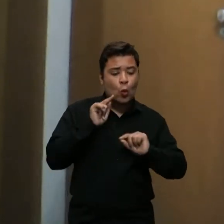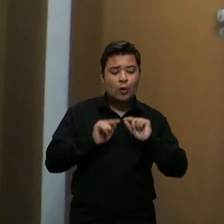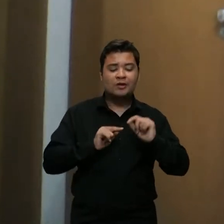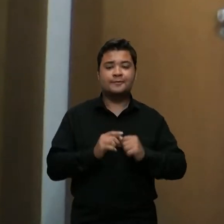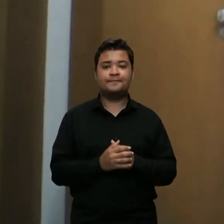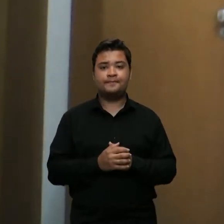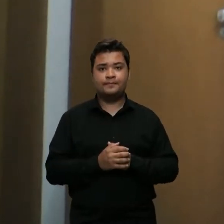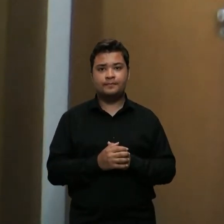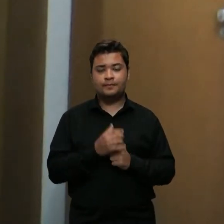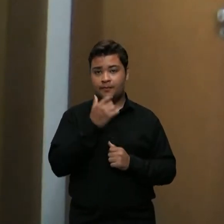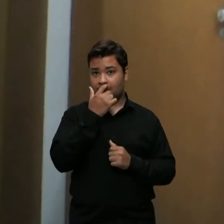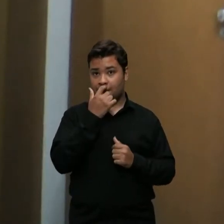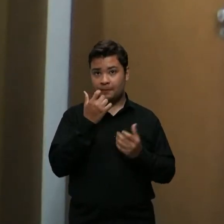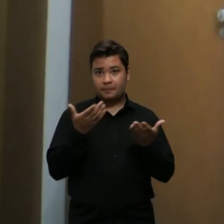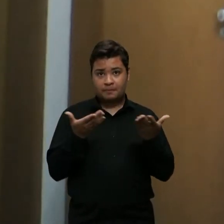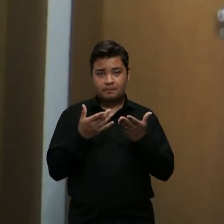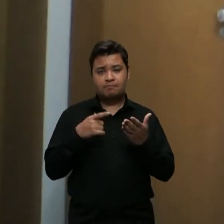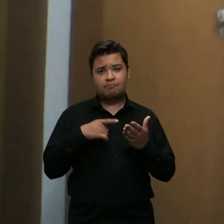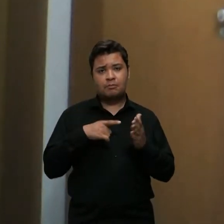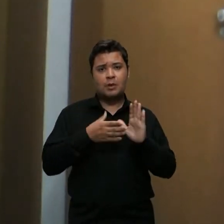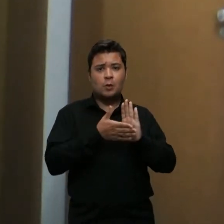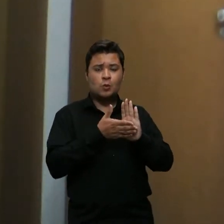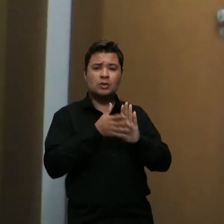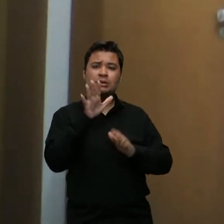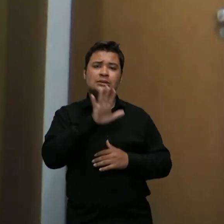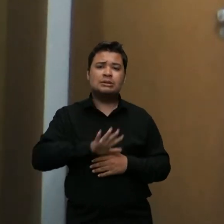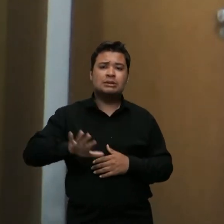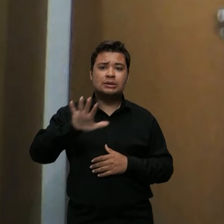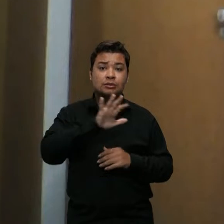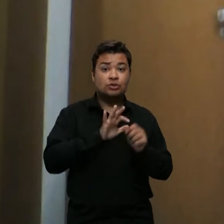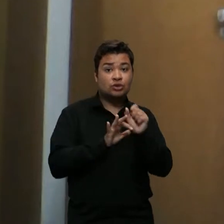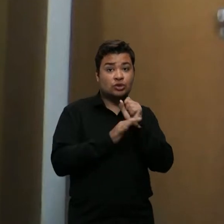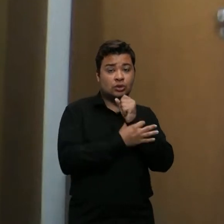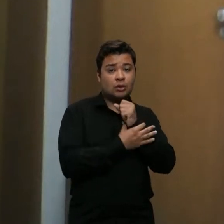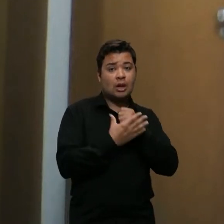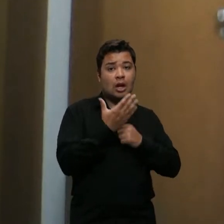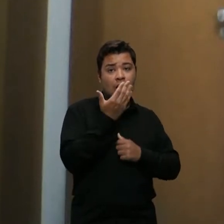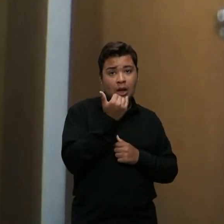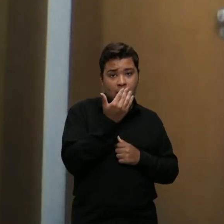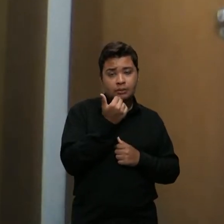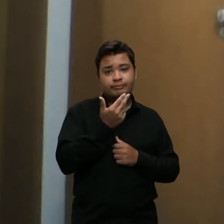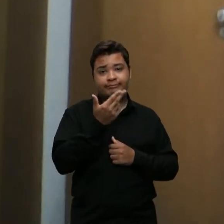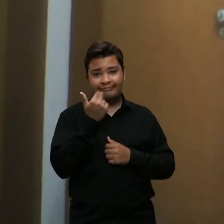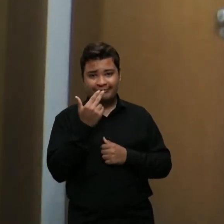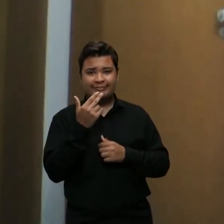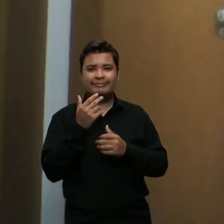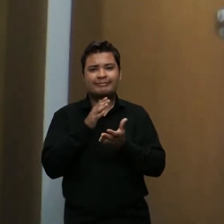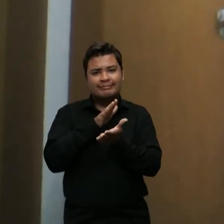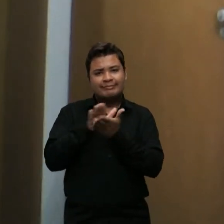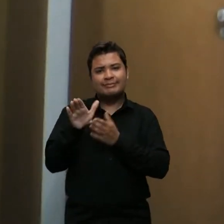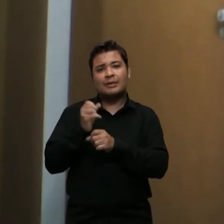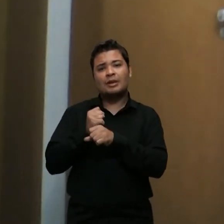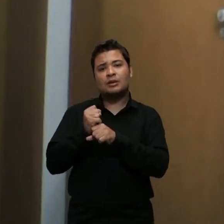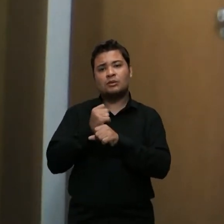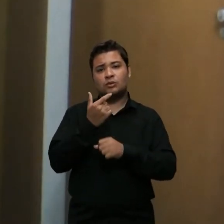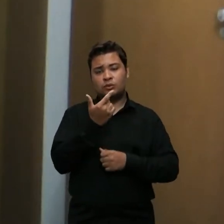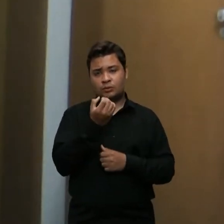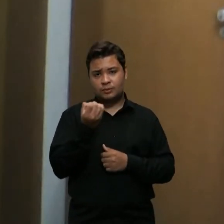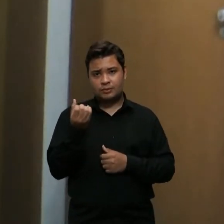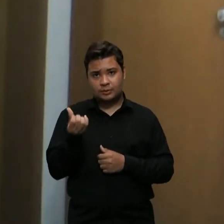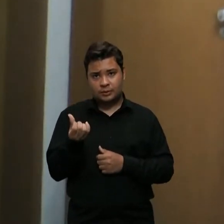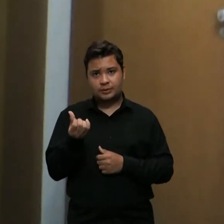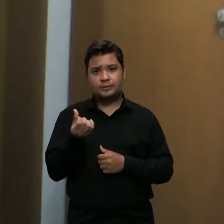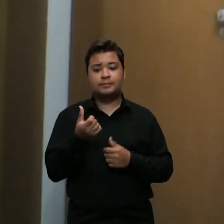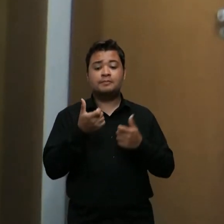política nacional de segurança alimentar e nutricional que foi publicada em 2006 que traz o conceito. A segurança alimentar